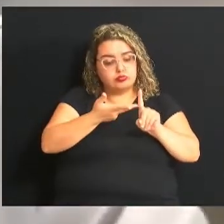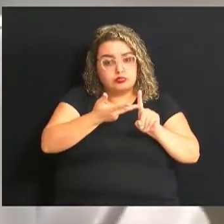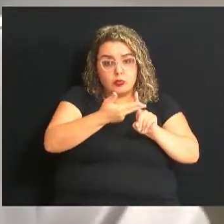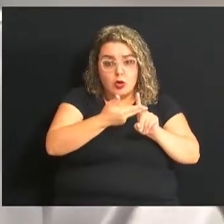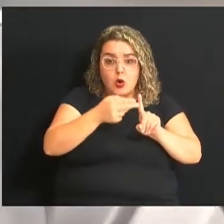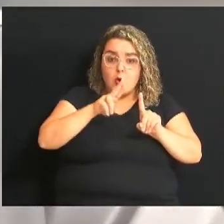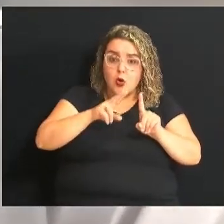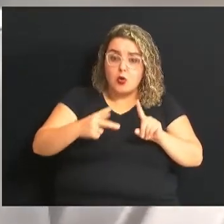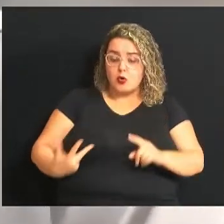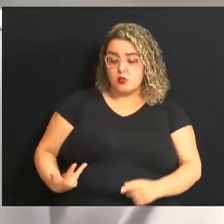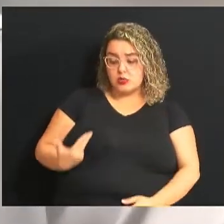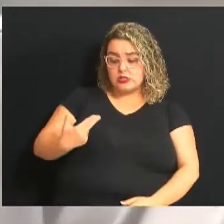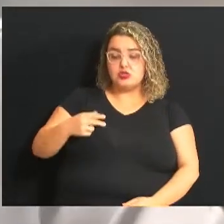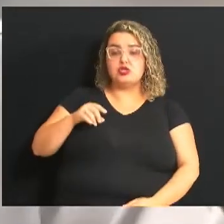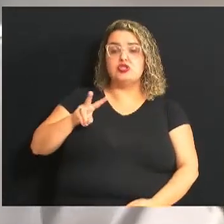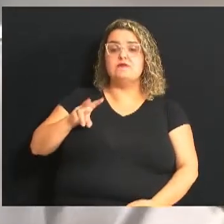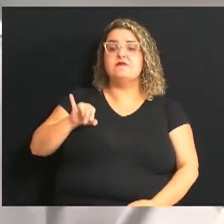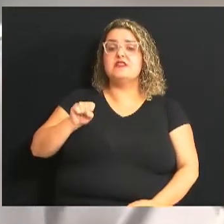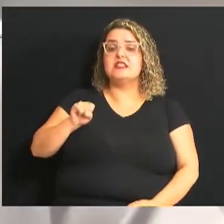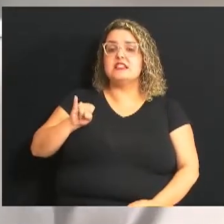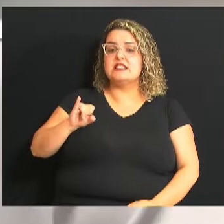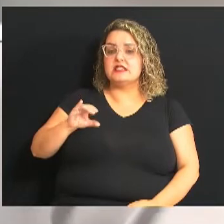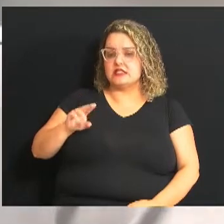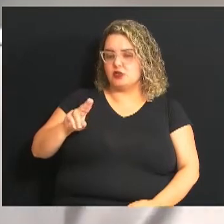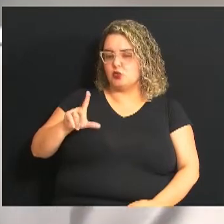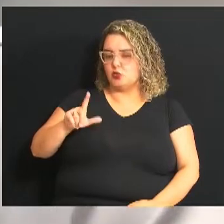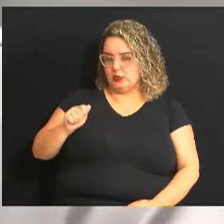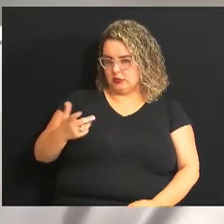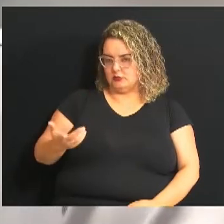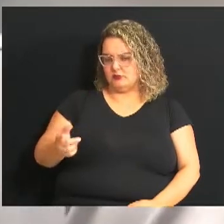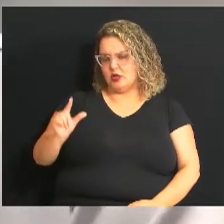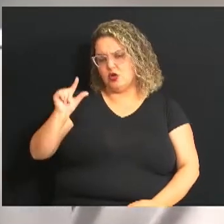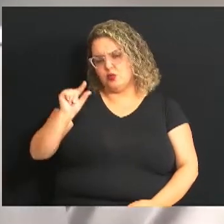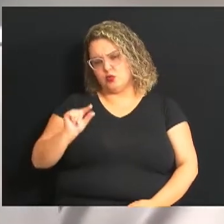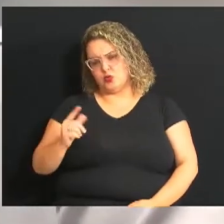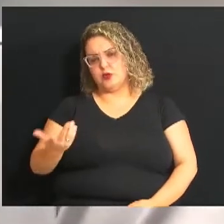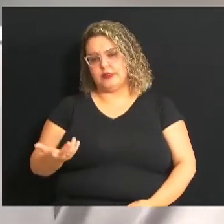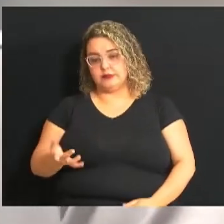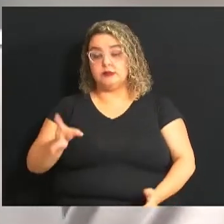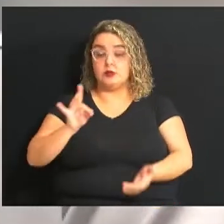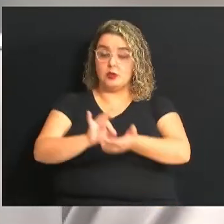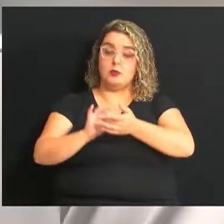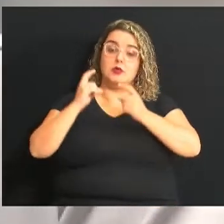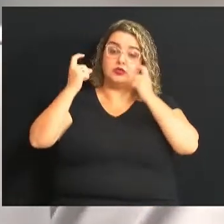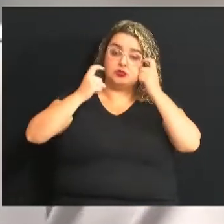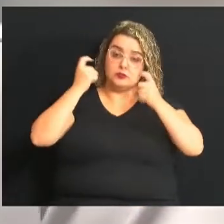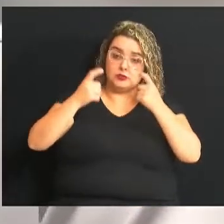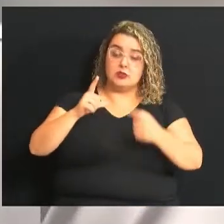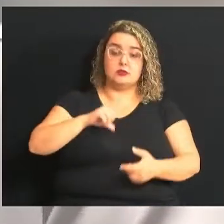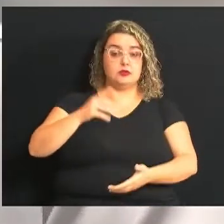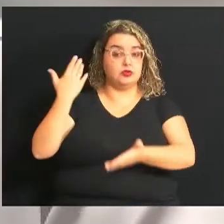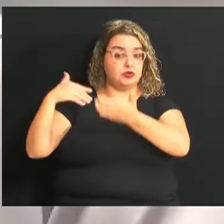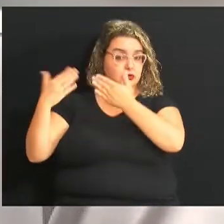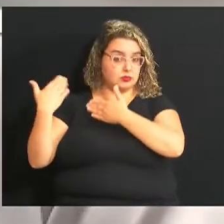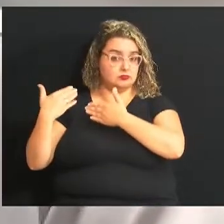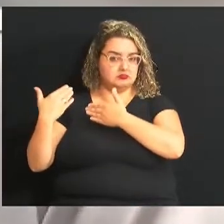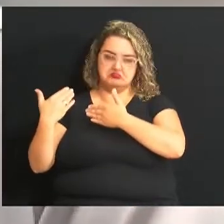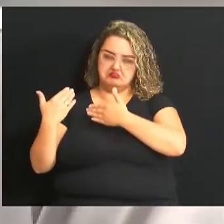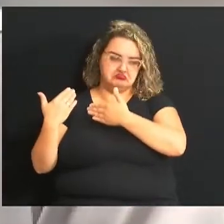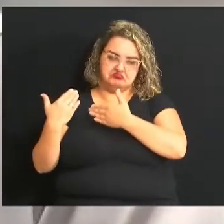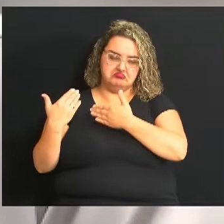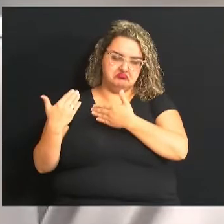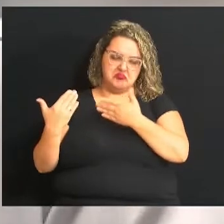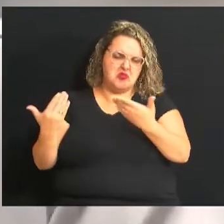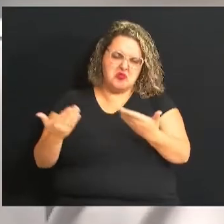de complicação muito baixa. Então, realmente, aquela preocupação que você tinha no passado, hoje ela é